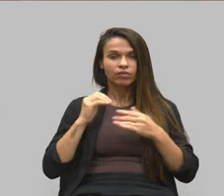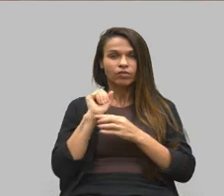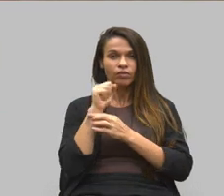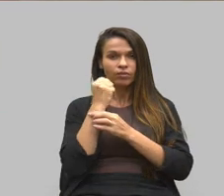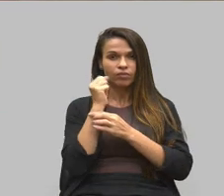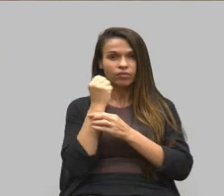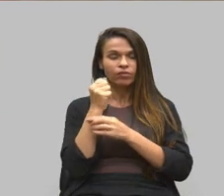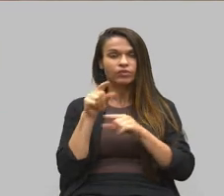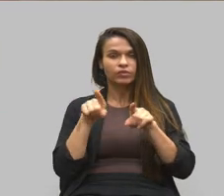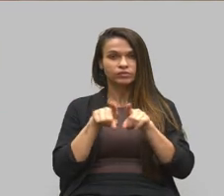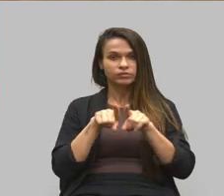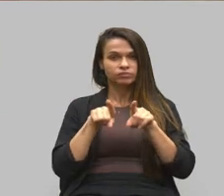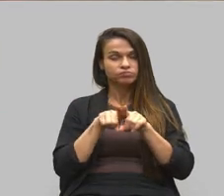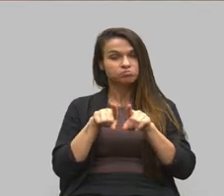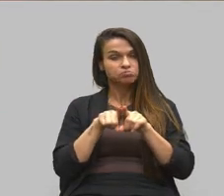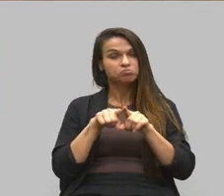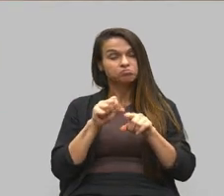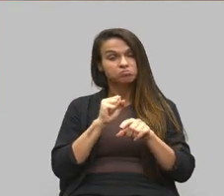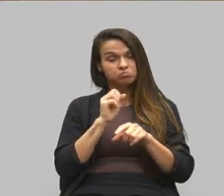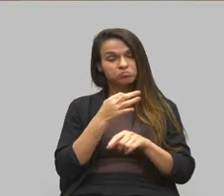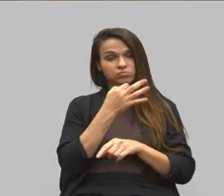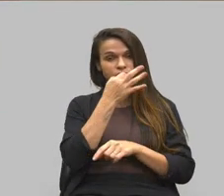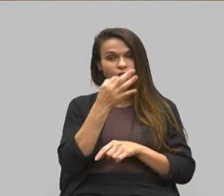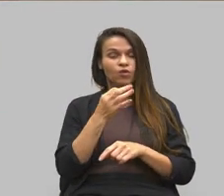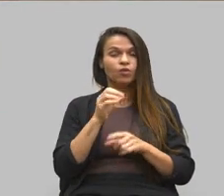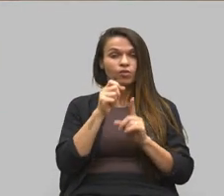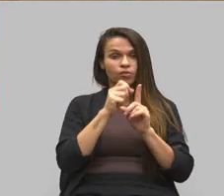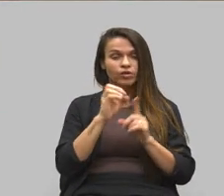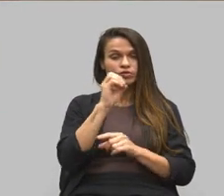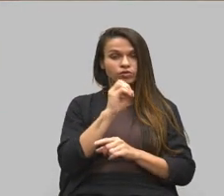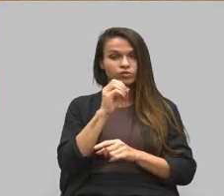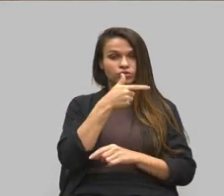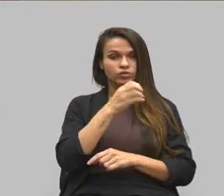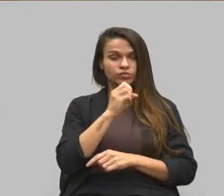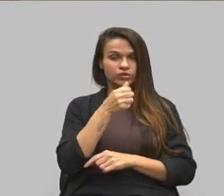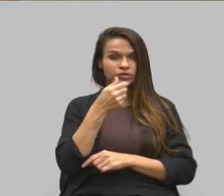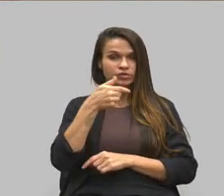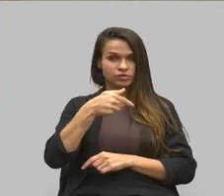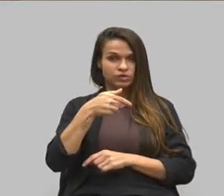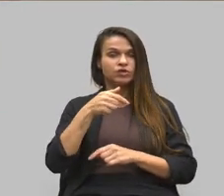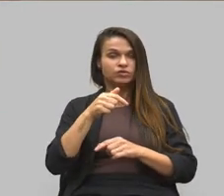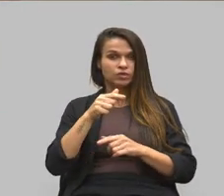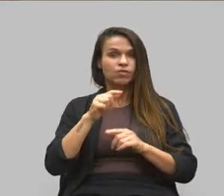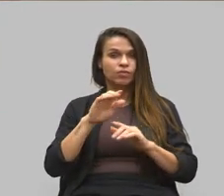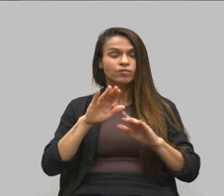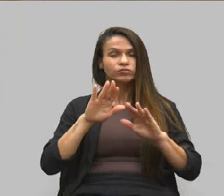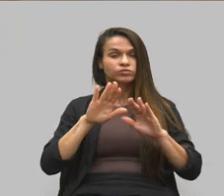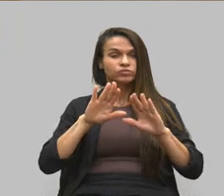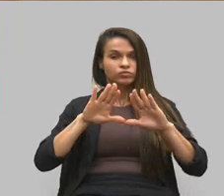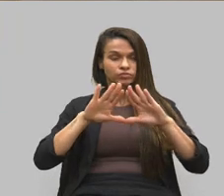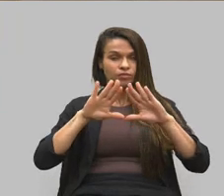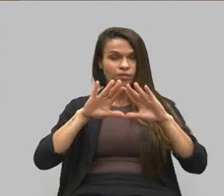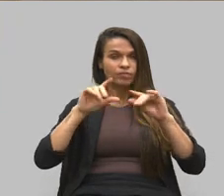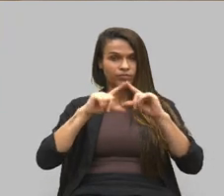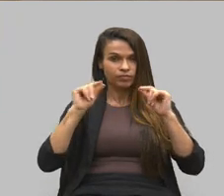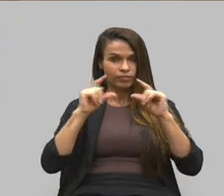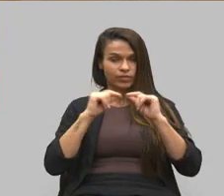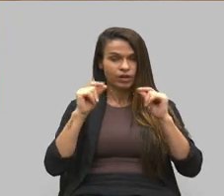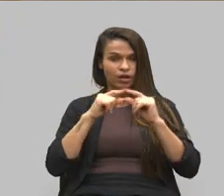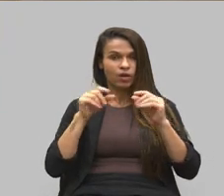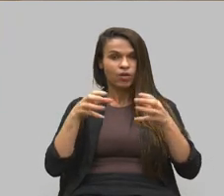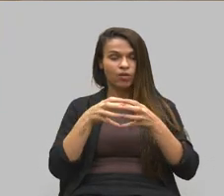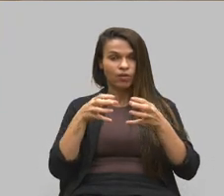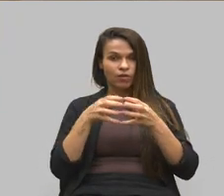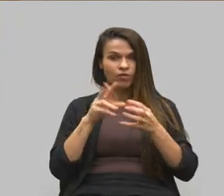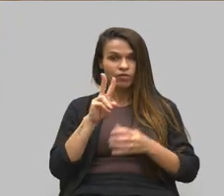máquina de tosse quando indicados em outubro de 2007 numa Assembleia pública em Brasília a equipe do ventilar do Hospital